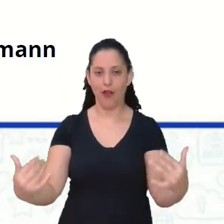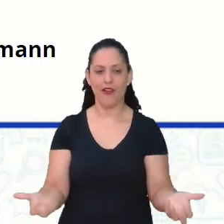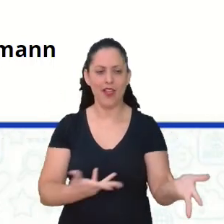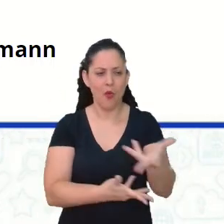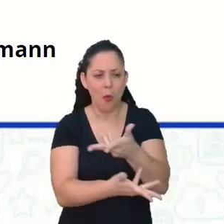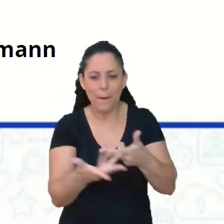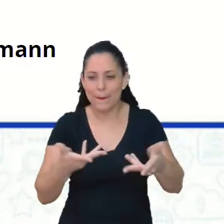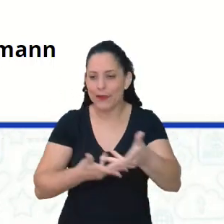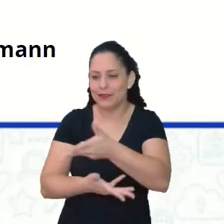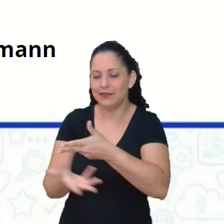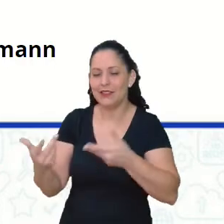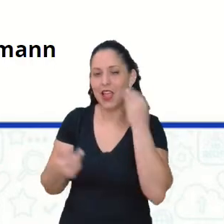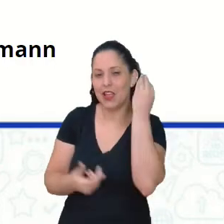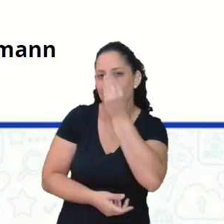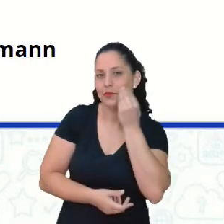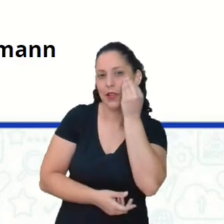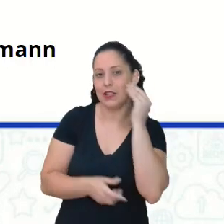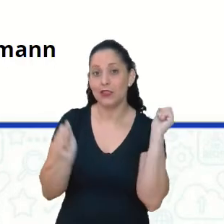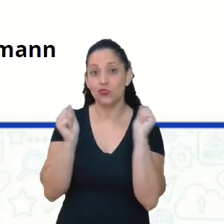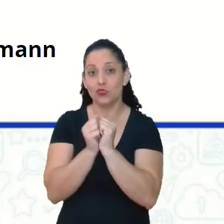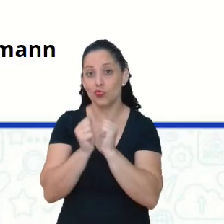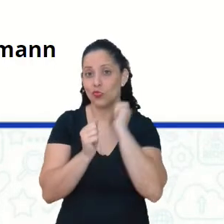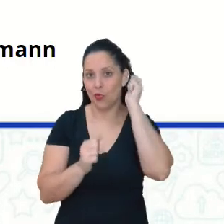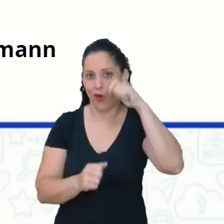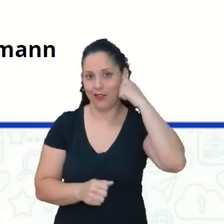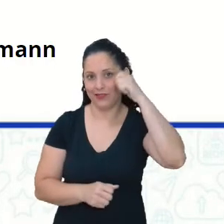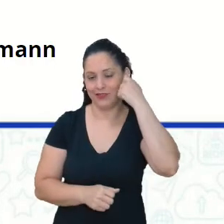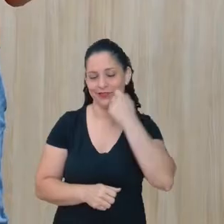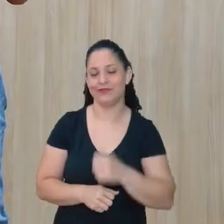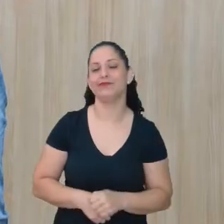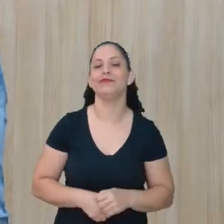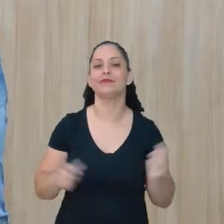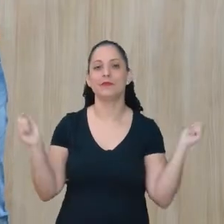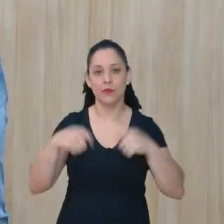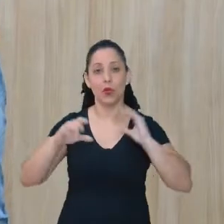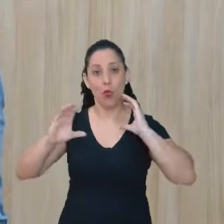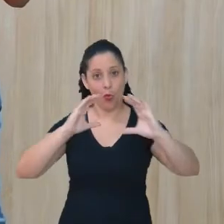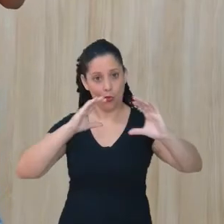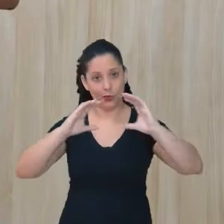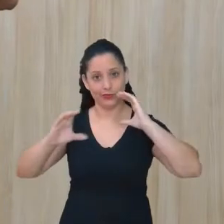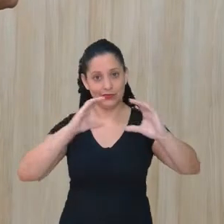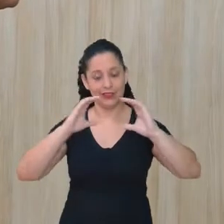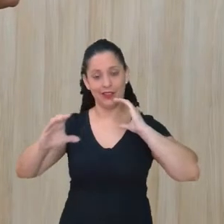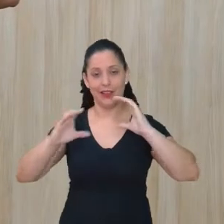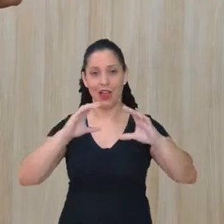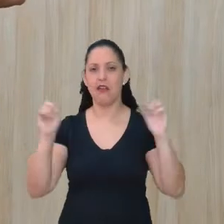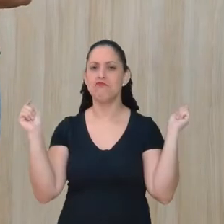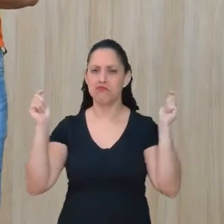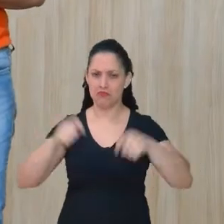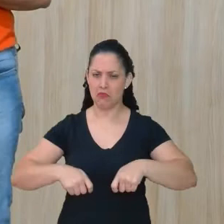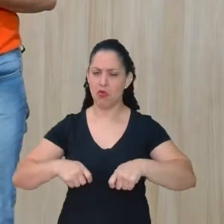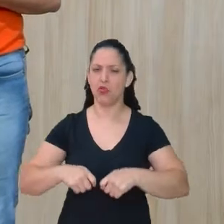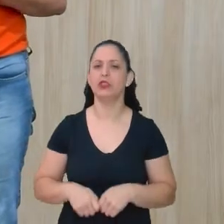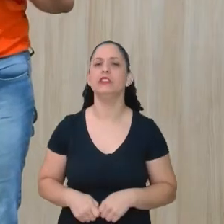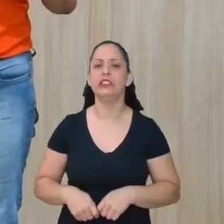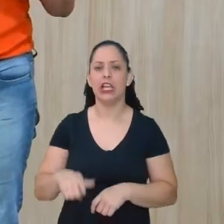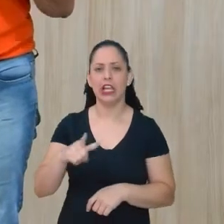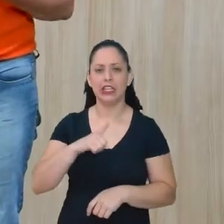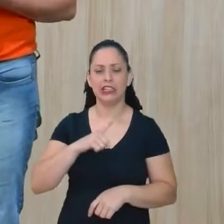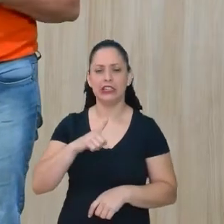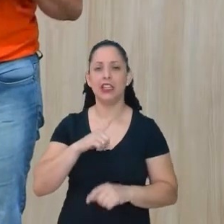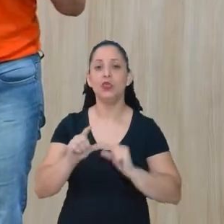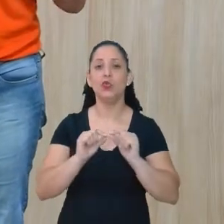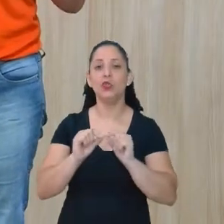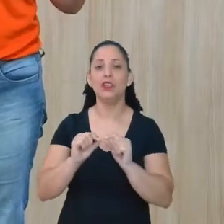atores. Ou seja, uma nova possibilidade de comunicação. Exatamente. E ele quebra, né, com a rigidez do teatro,